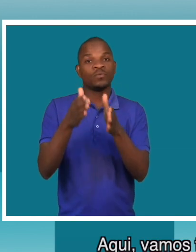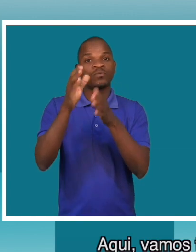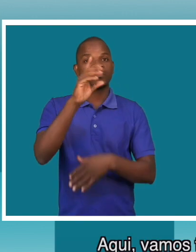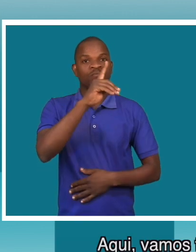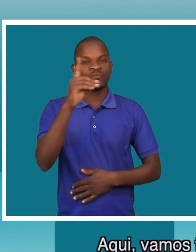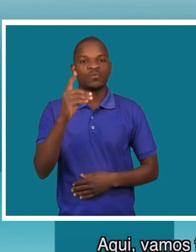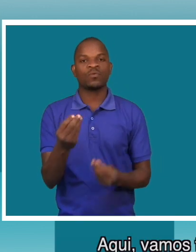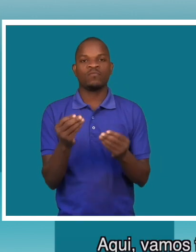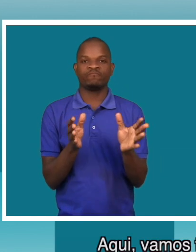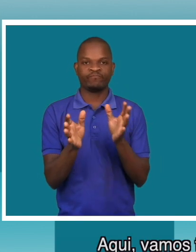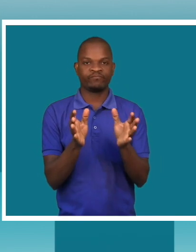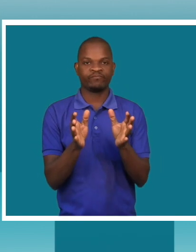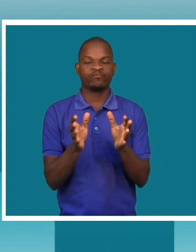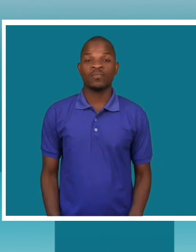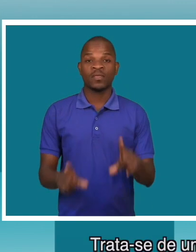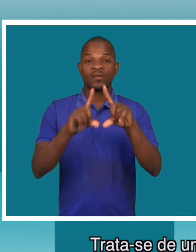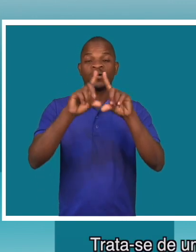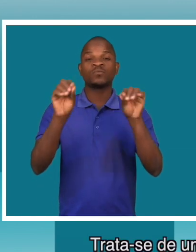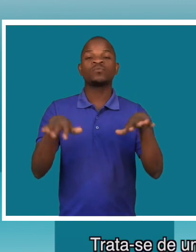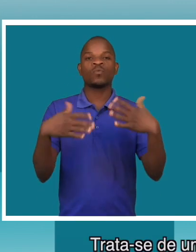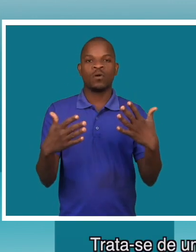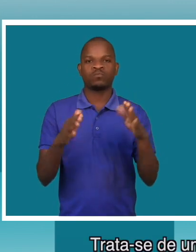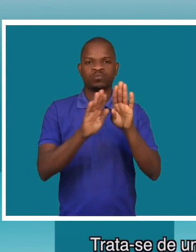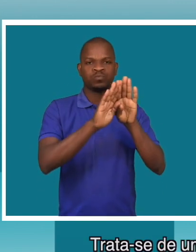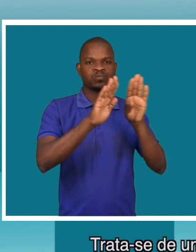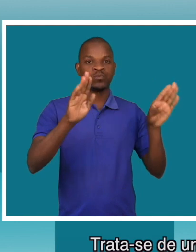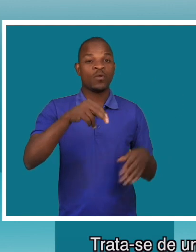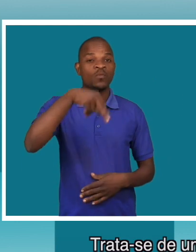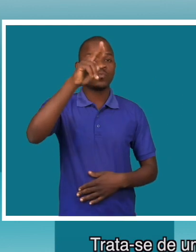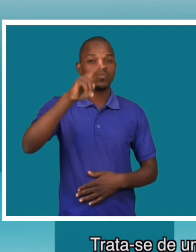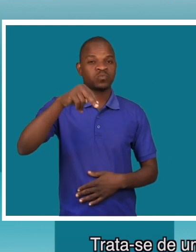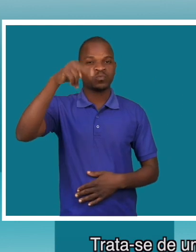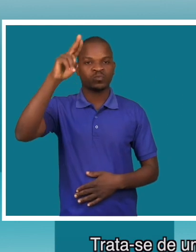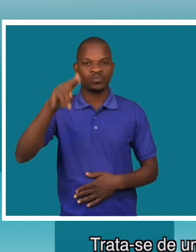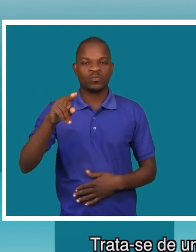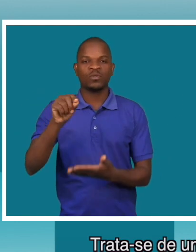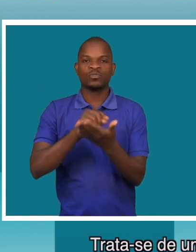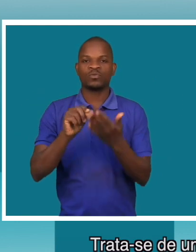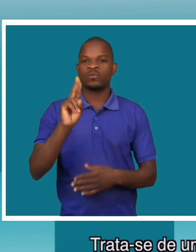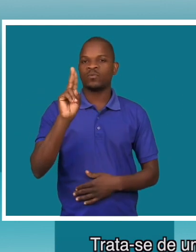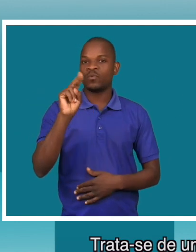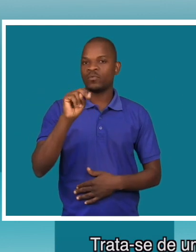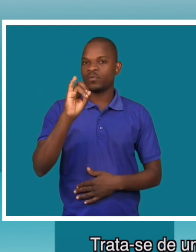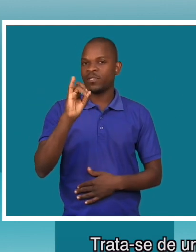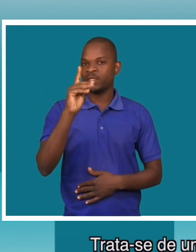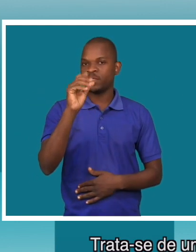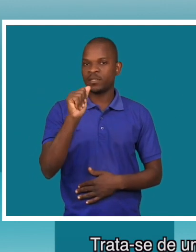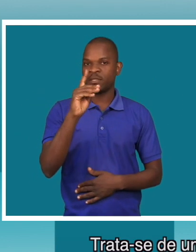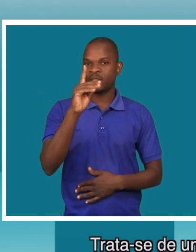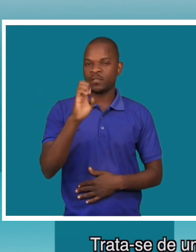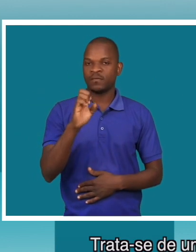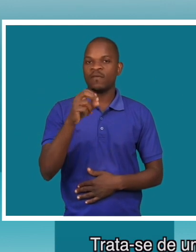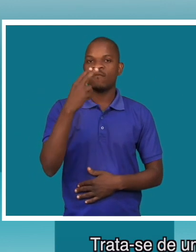pessoa com deficiência deve ser tratada. Trata-se de um mural pintado na Escola Primária Completa Unidade 29,